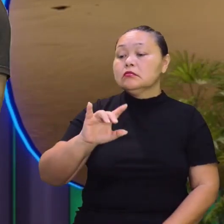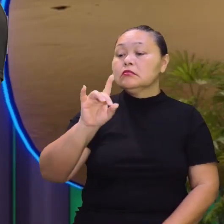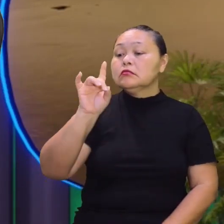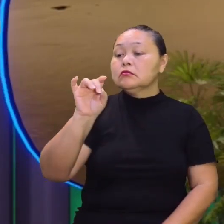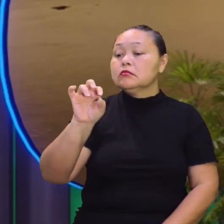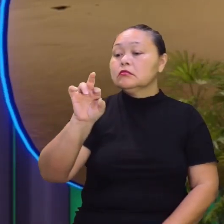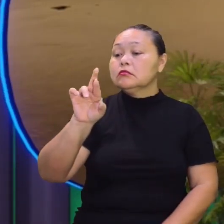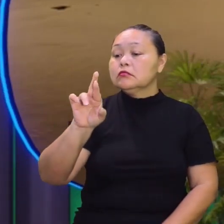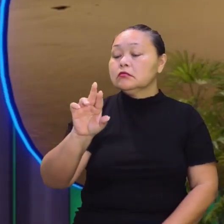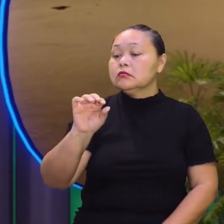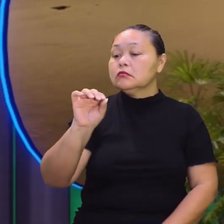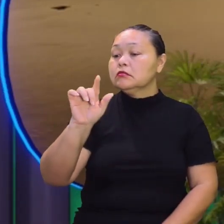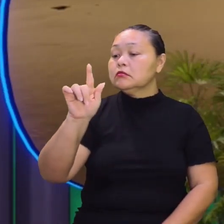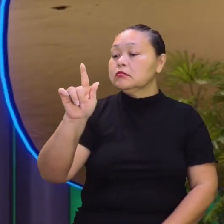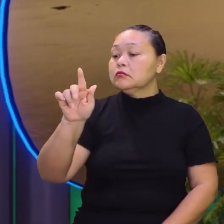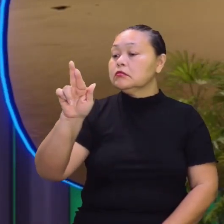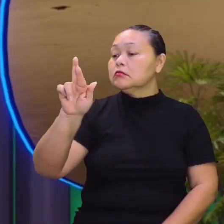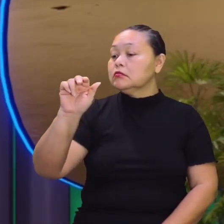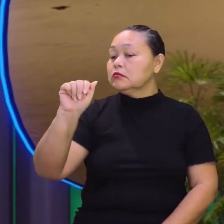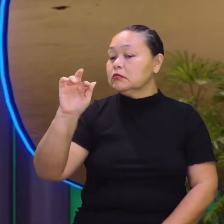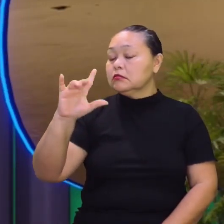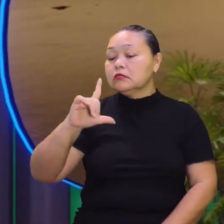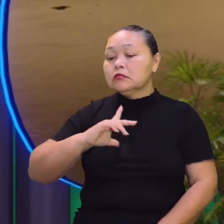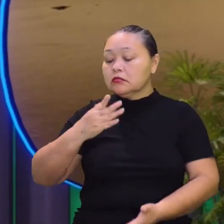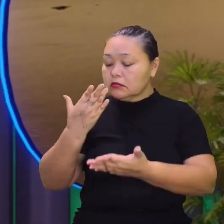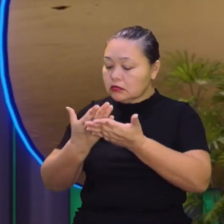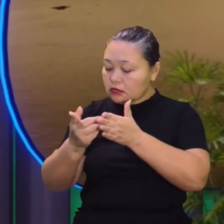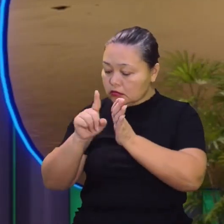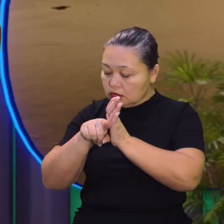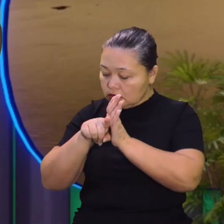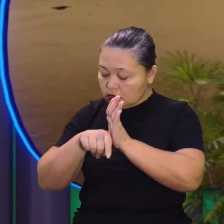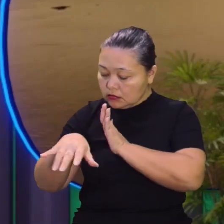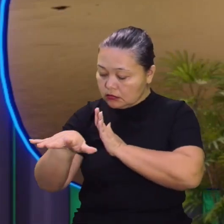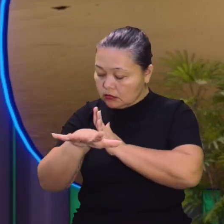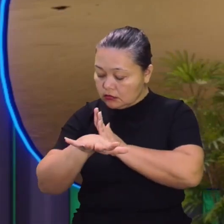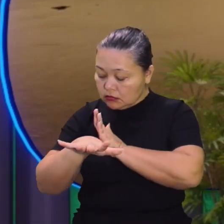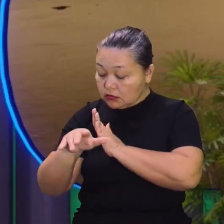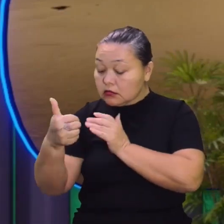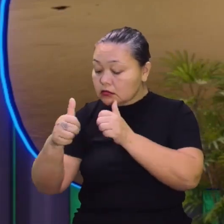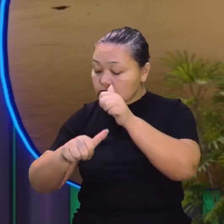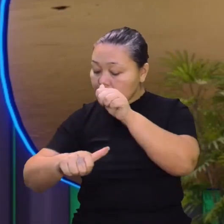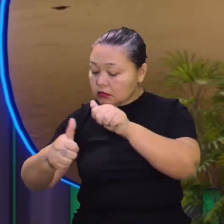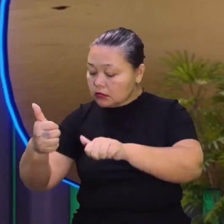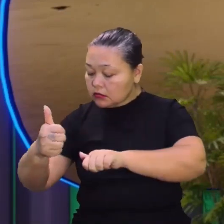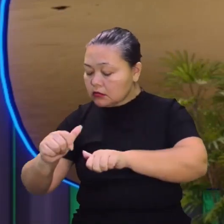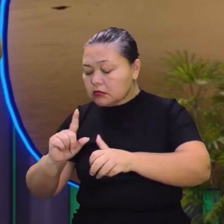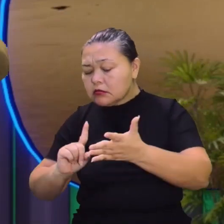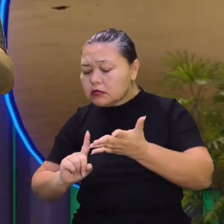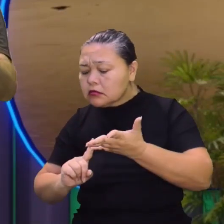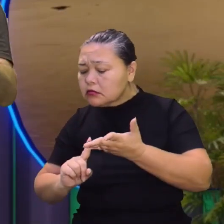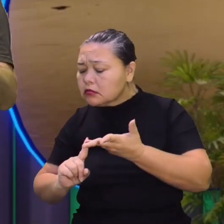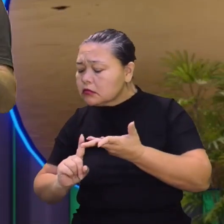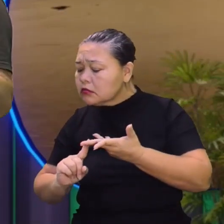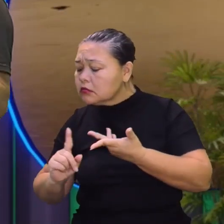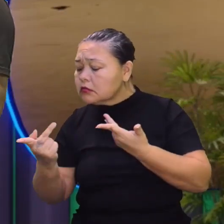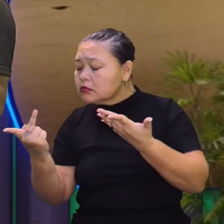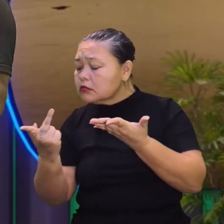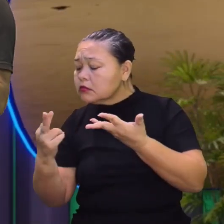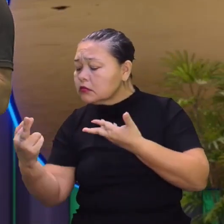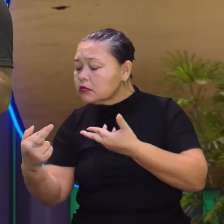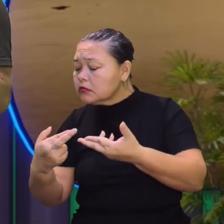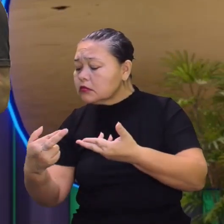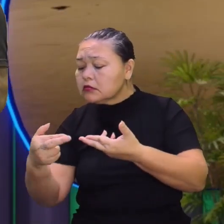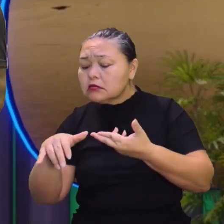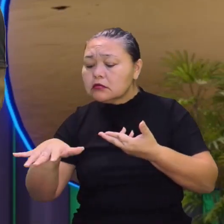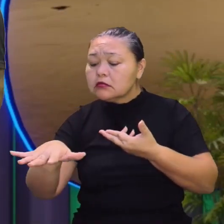a gente, quando faz o estudo hidrográfico de uma região, a gente leva em consideração tudo o que está